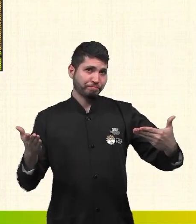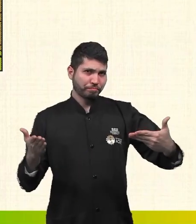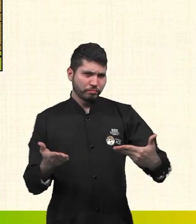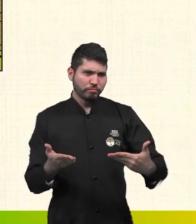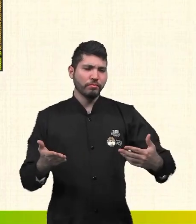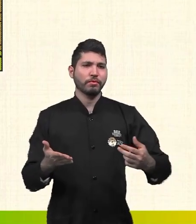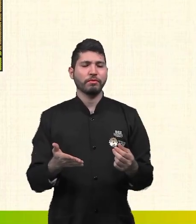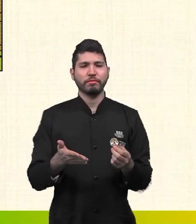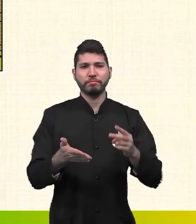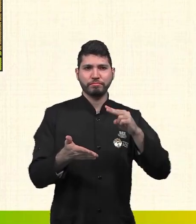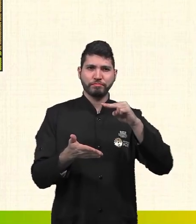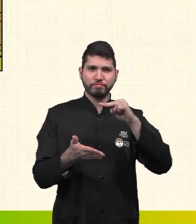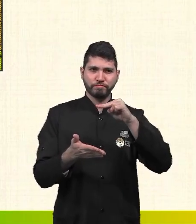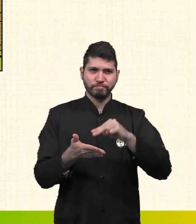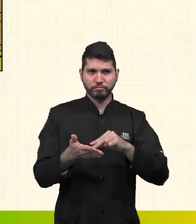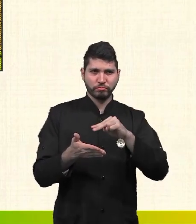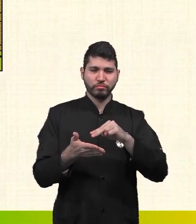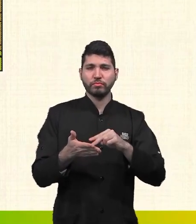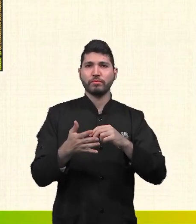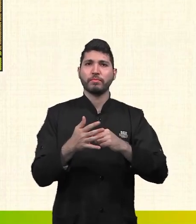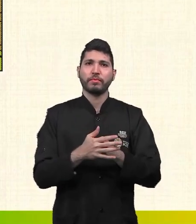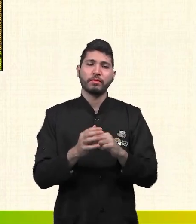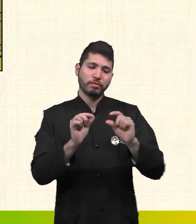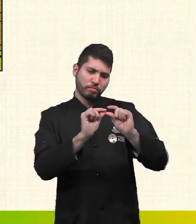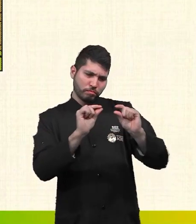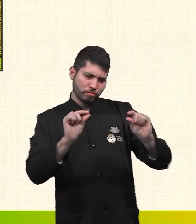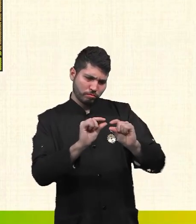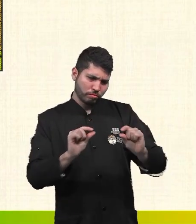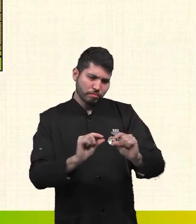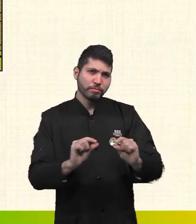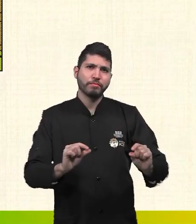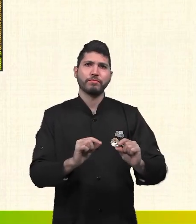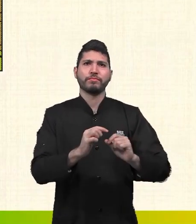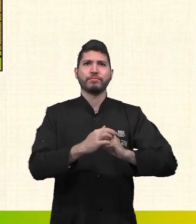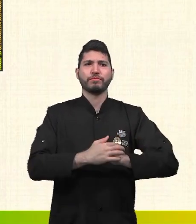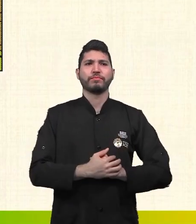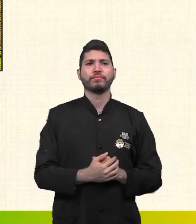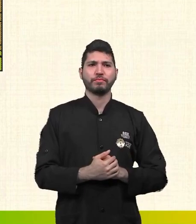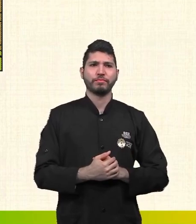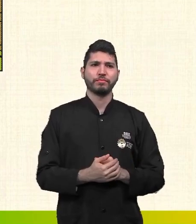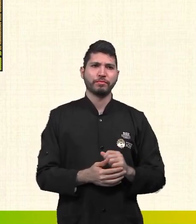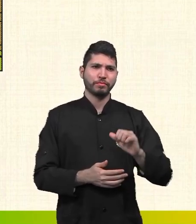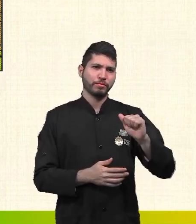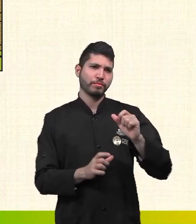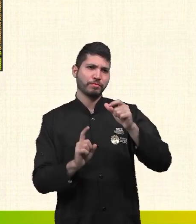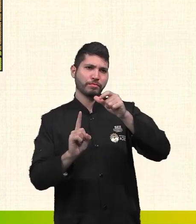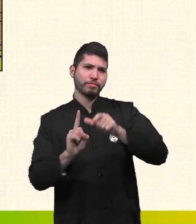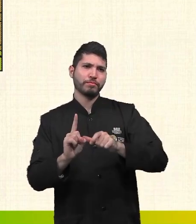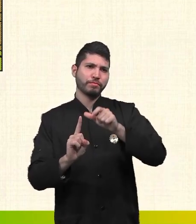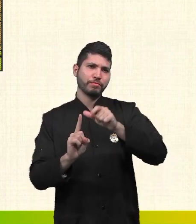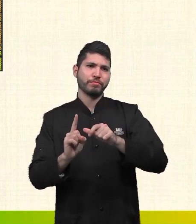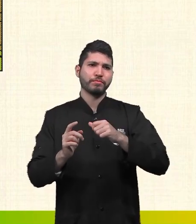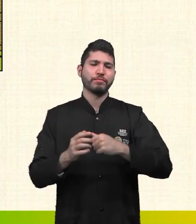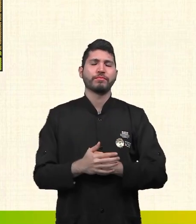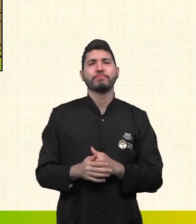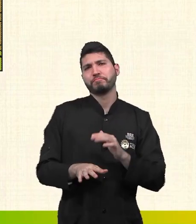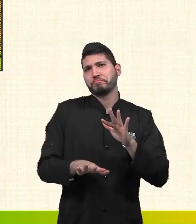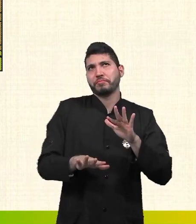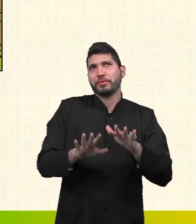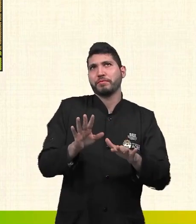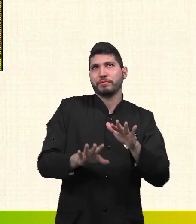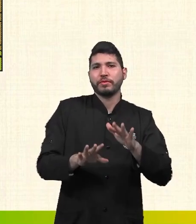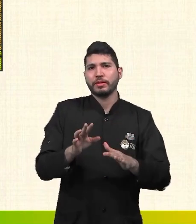ela está querendo nos dizer, tudo bem? Na letra A, nós temos o personagem aduz que talvez